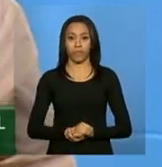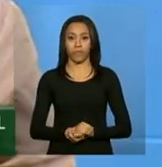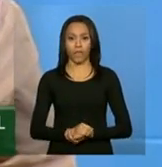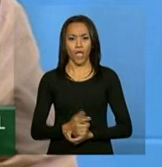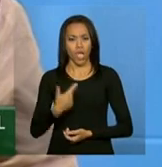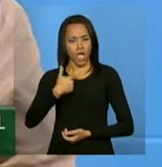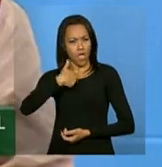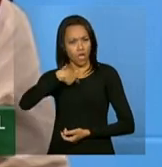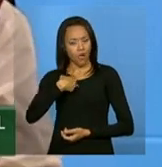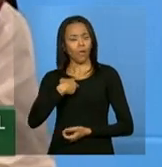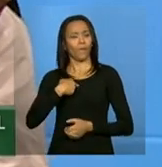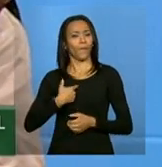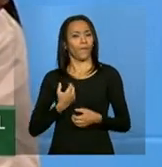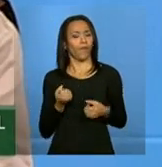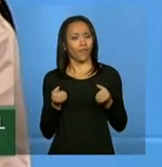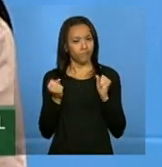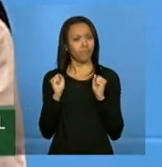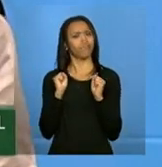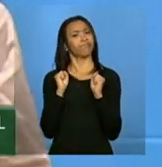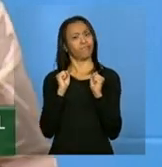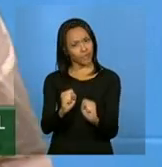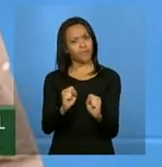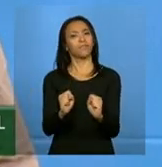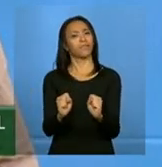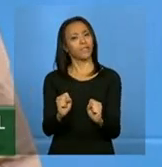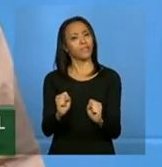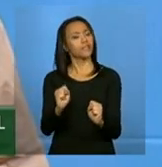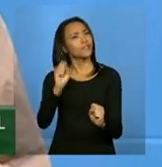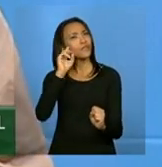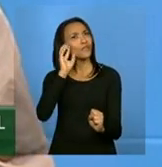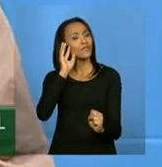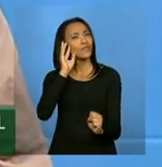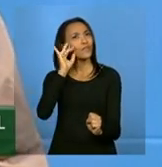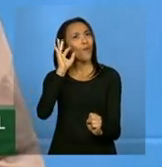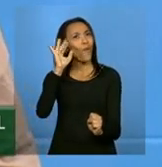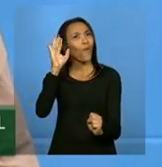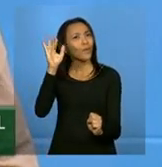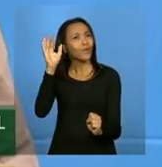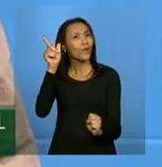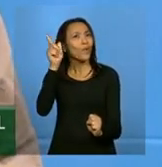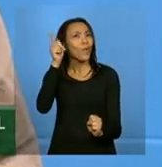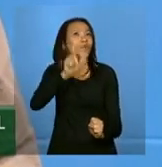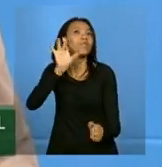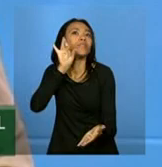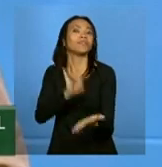eu poderia ter um sonho e poderia tentar realizar esse